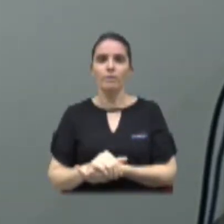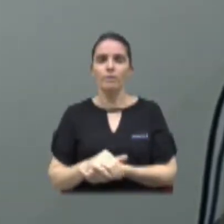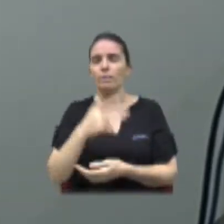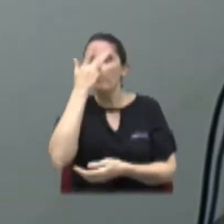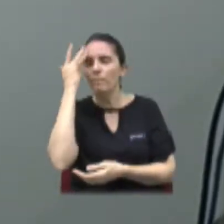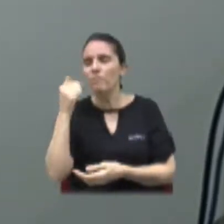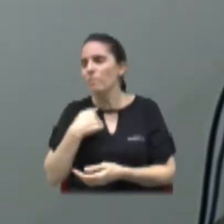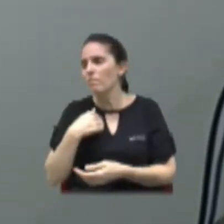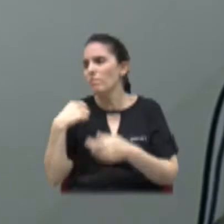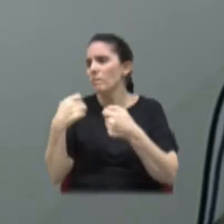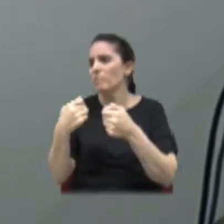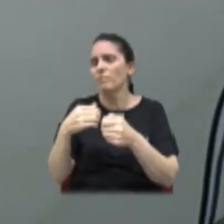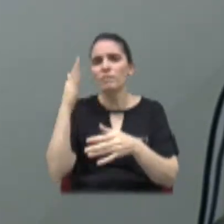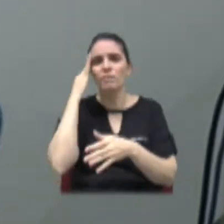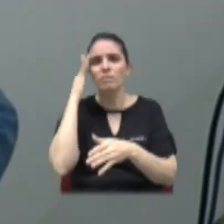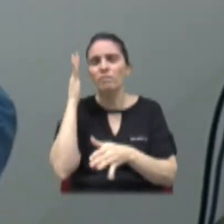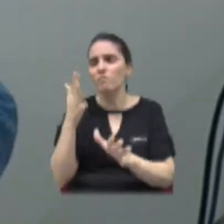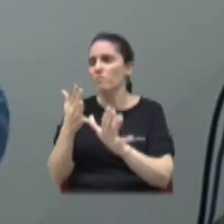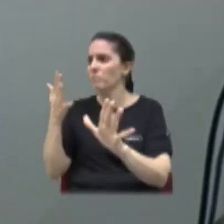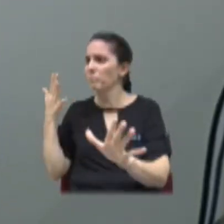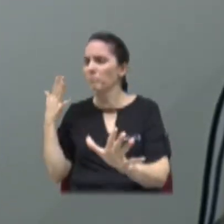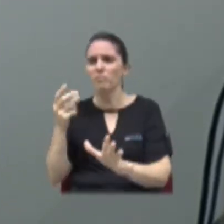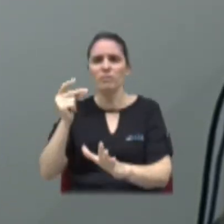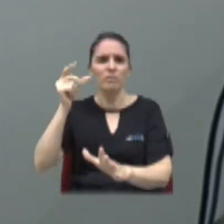muito importante, vai realmente facilitar